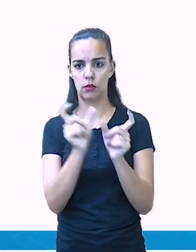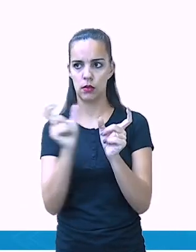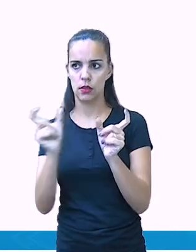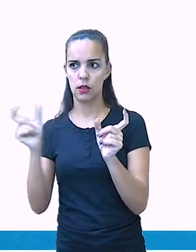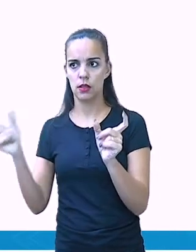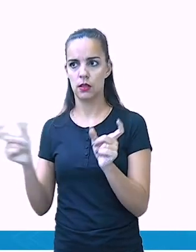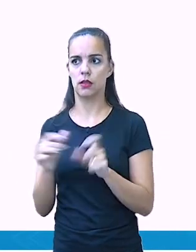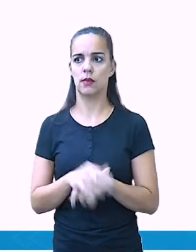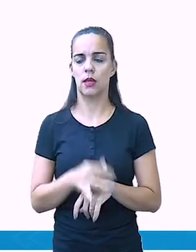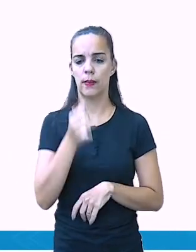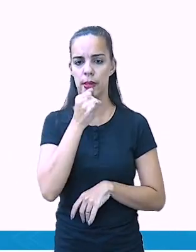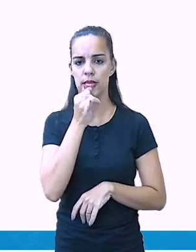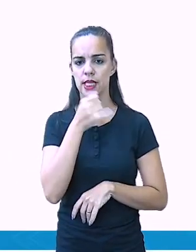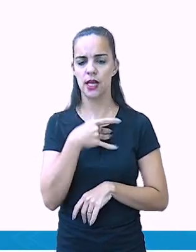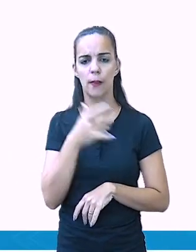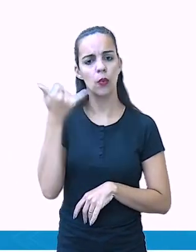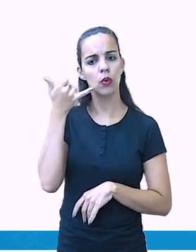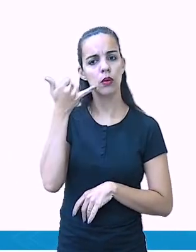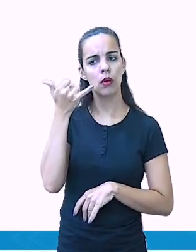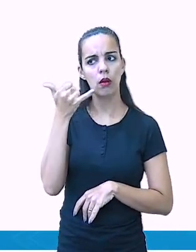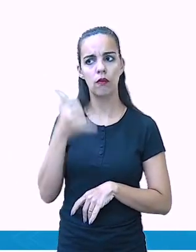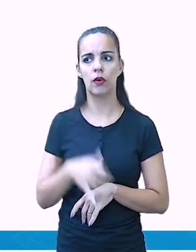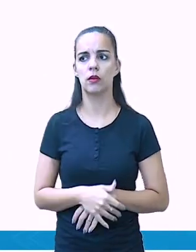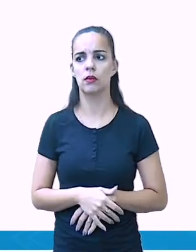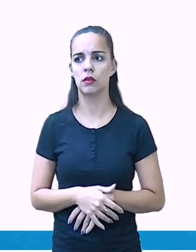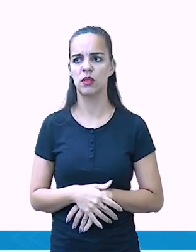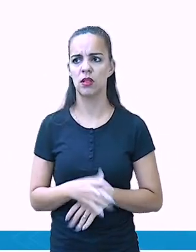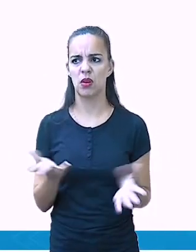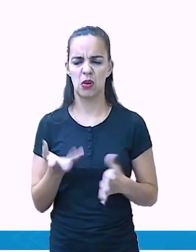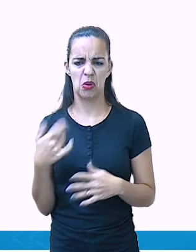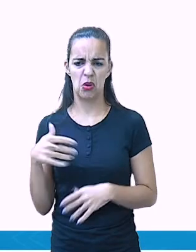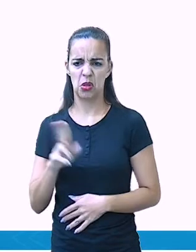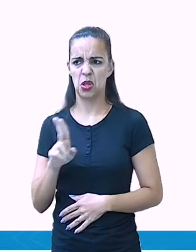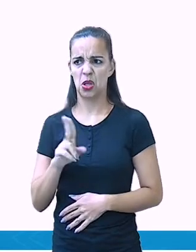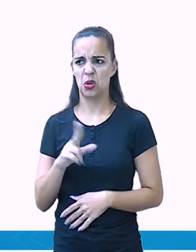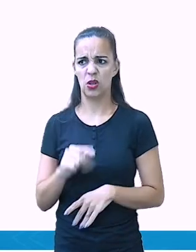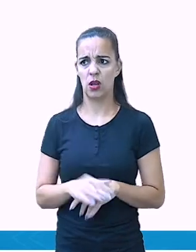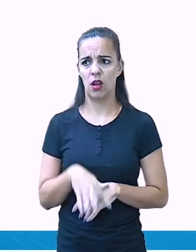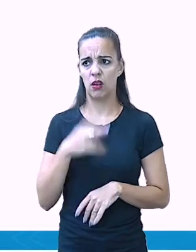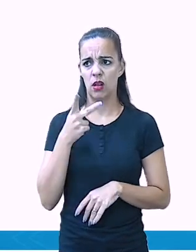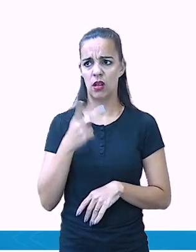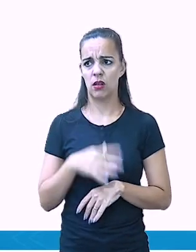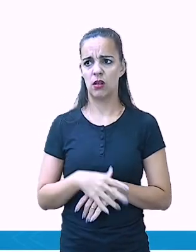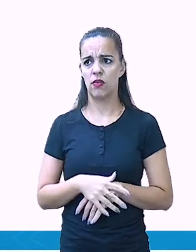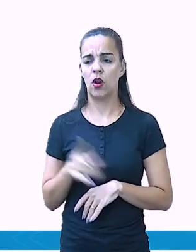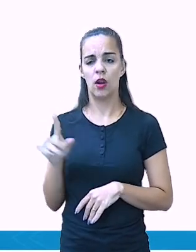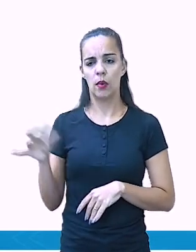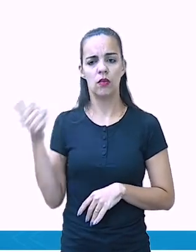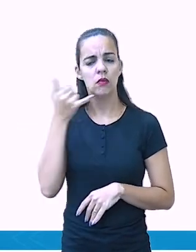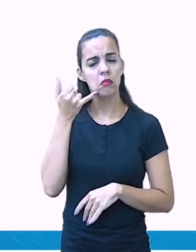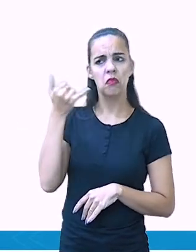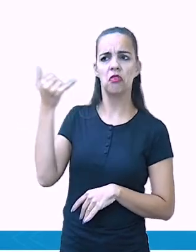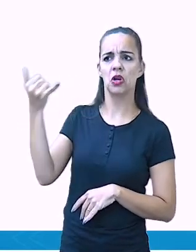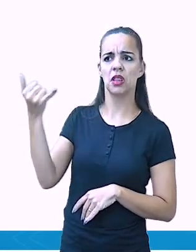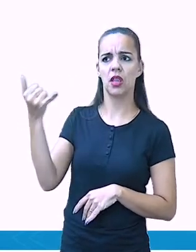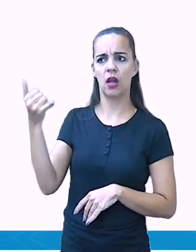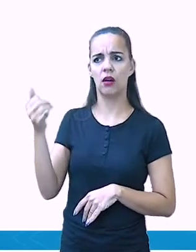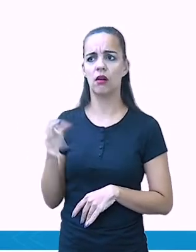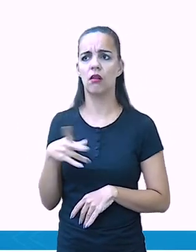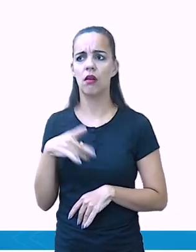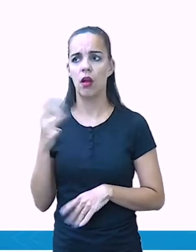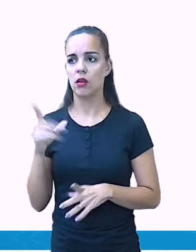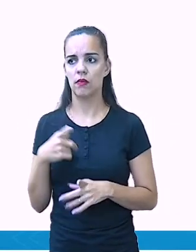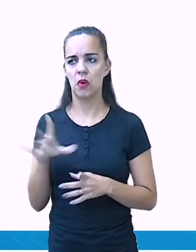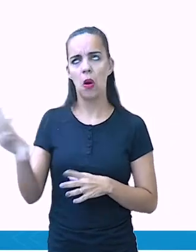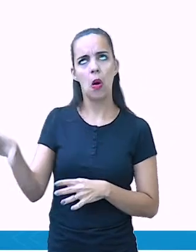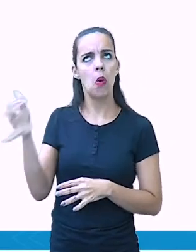é telefonema. Olha só, a gente usa a palavra telefonema no nosso dia a dia. Vou dar um telefonema para alguém, recebi